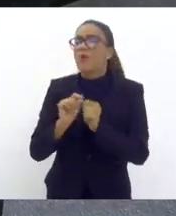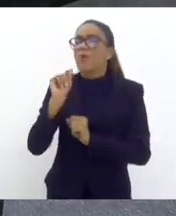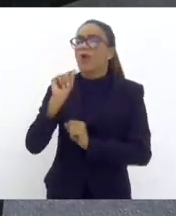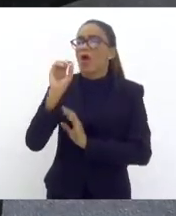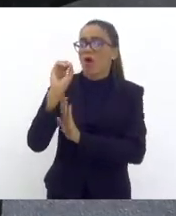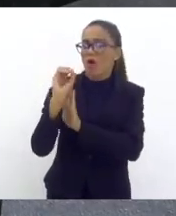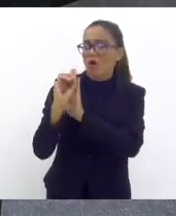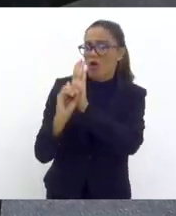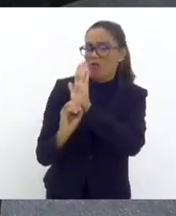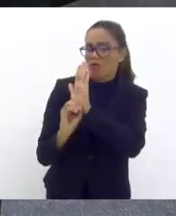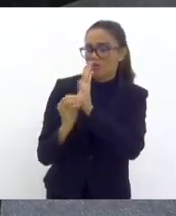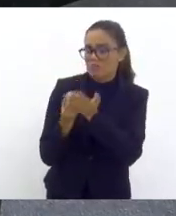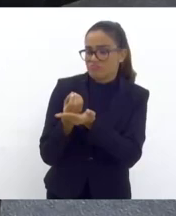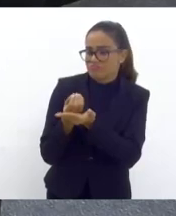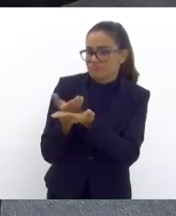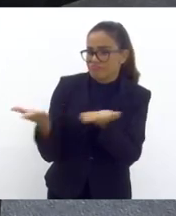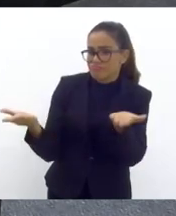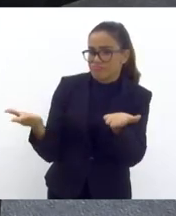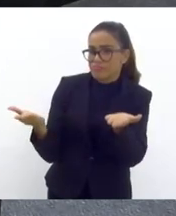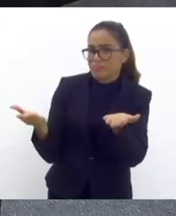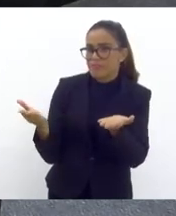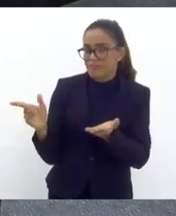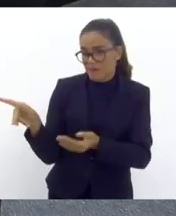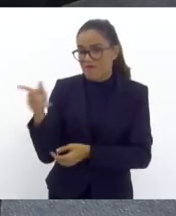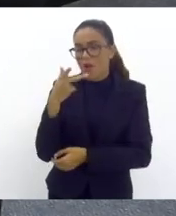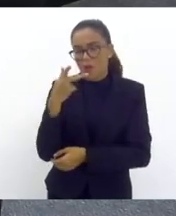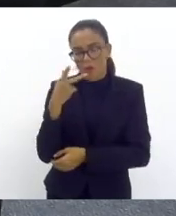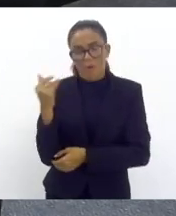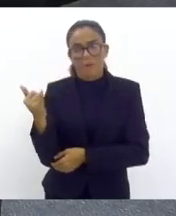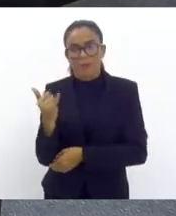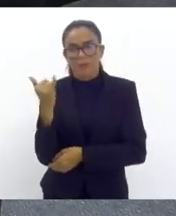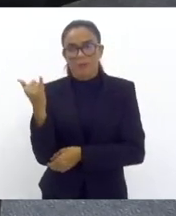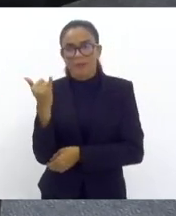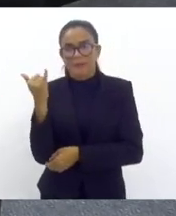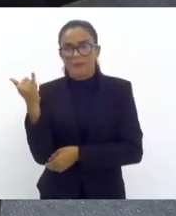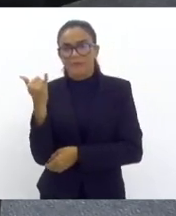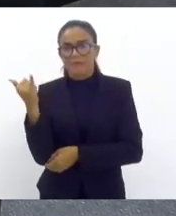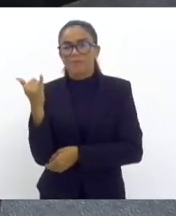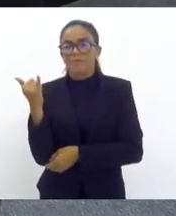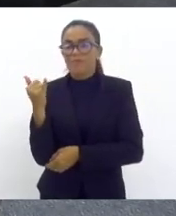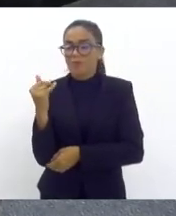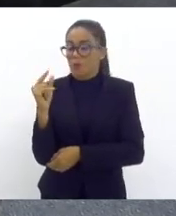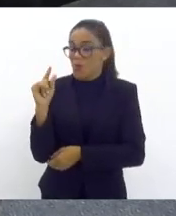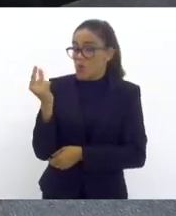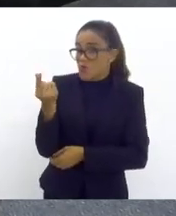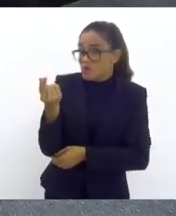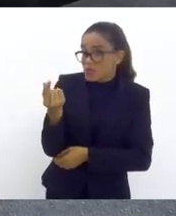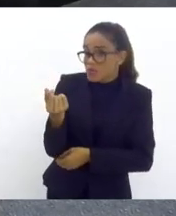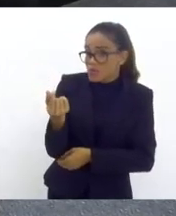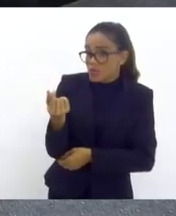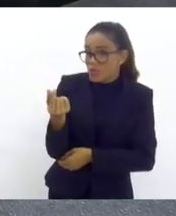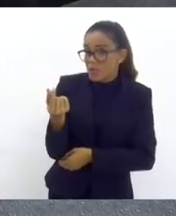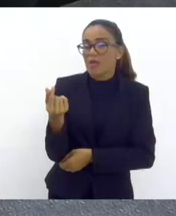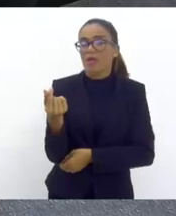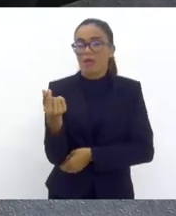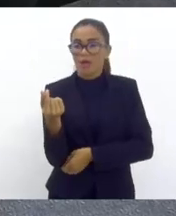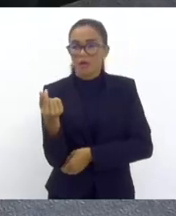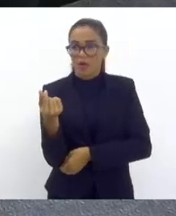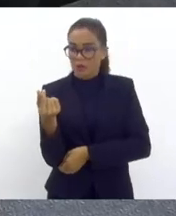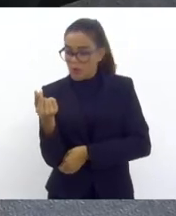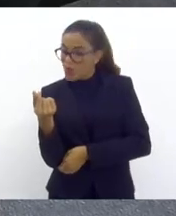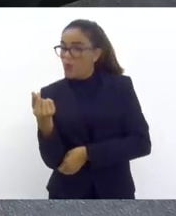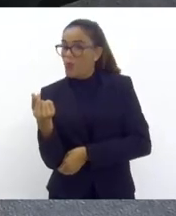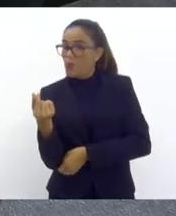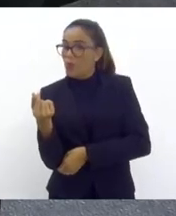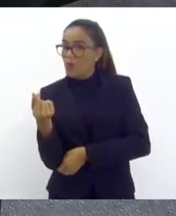para que eles possam responder e vou excelentes falou uma coisa muito importante o dinheiro o dinheiro que foi que o dinheiro que